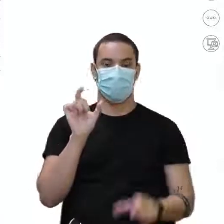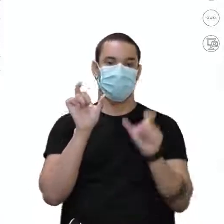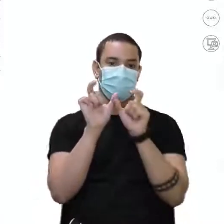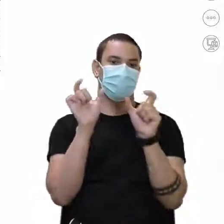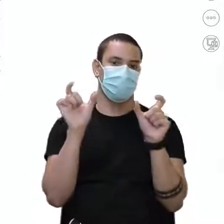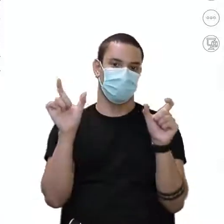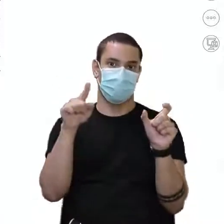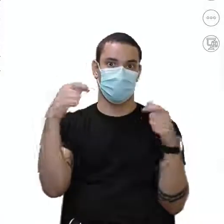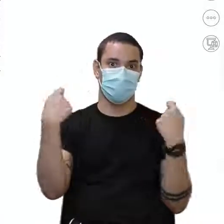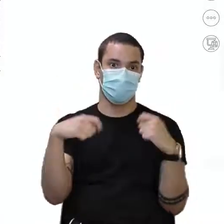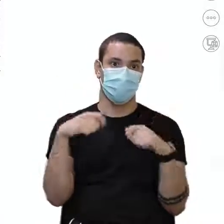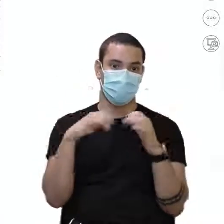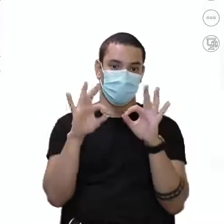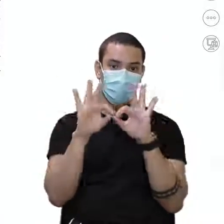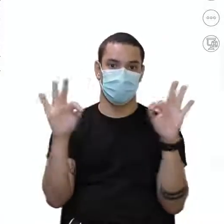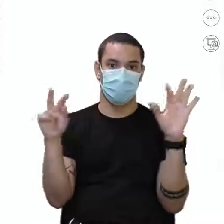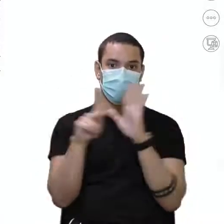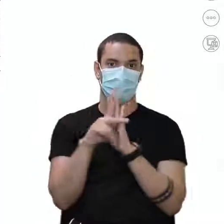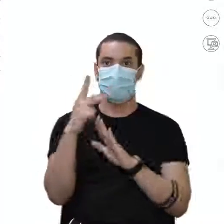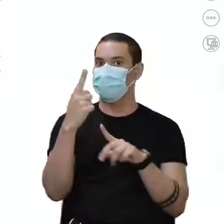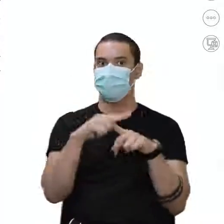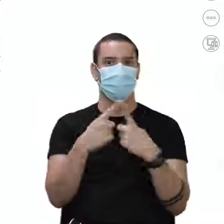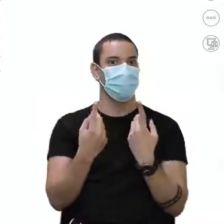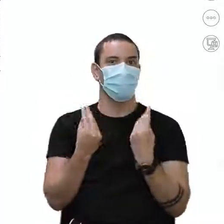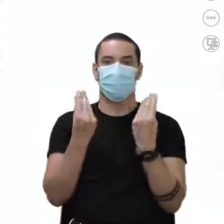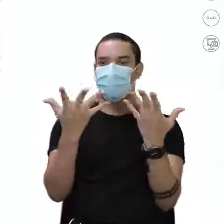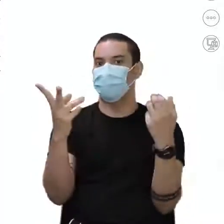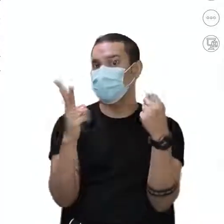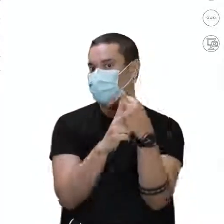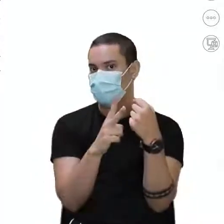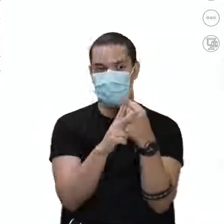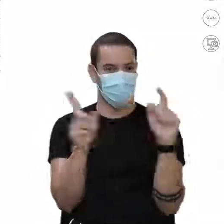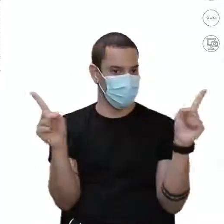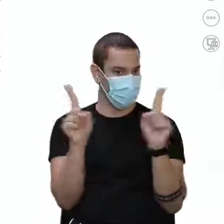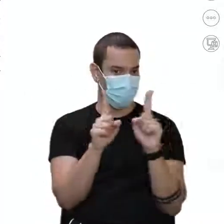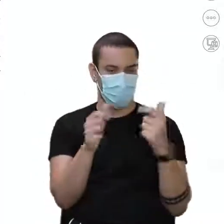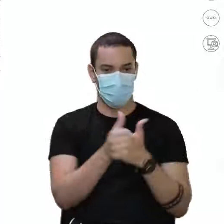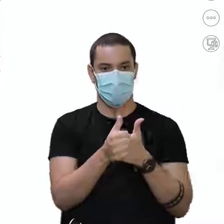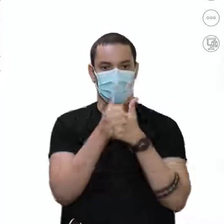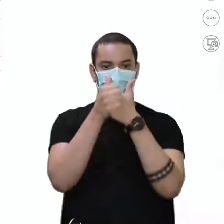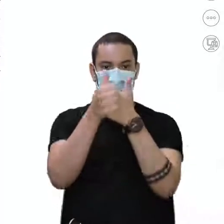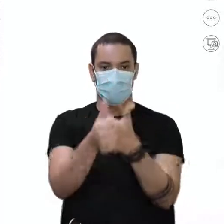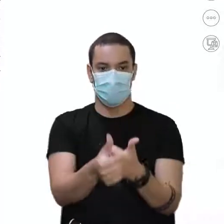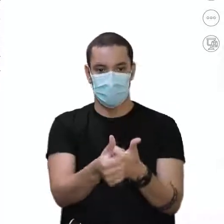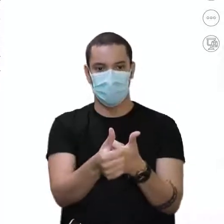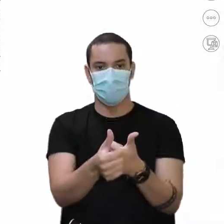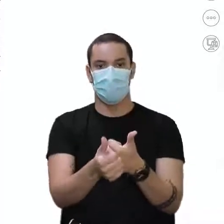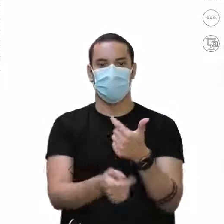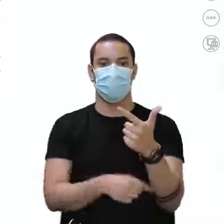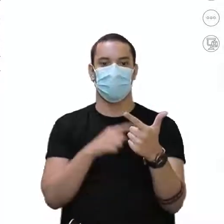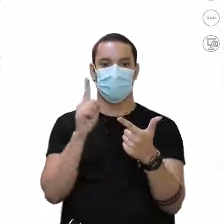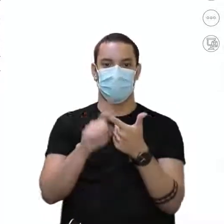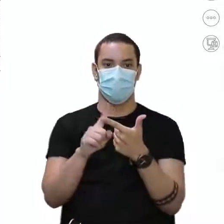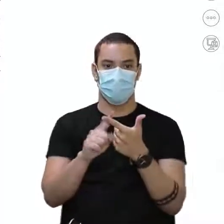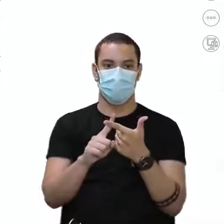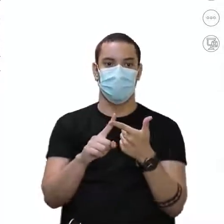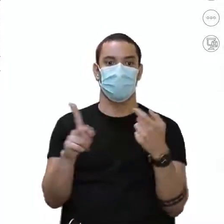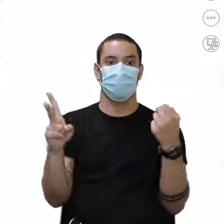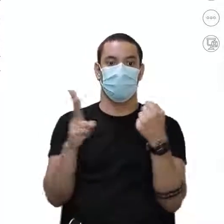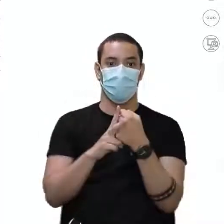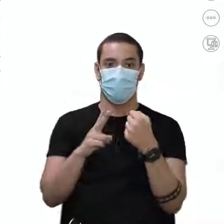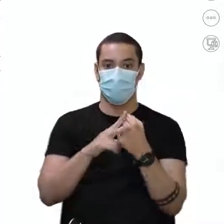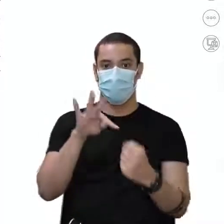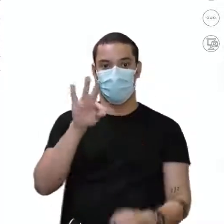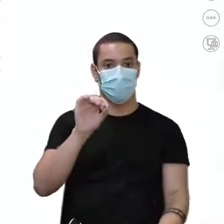as coisas que você vai precisar para sua frase, mas ele não te deu aqui o verbo auxiliar, que foi o have, ele não